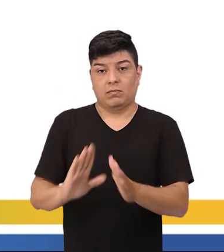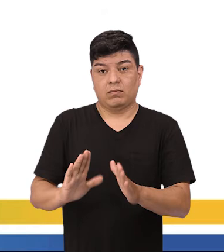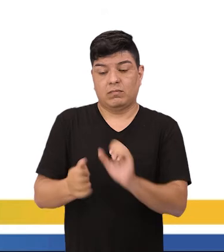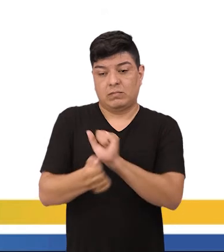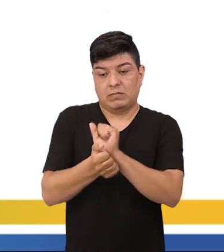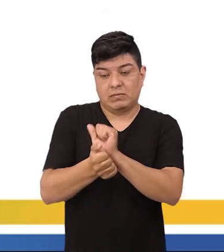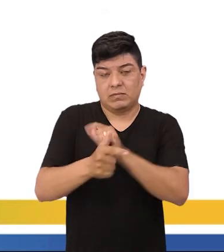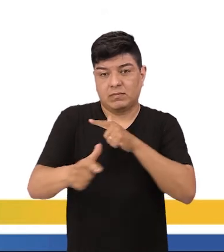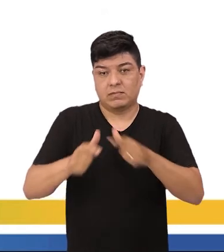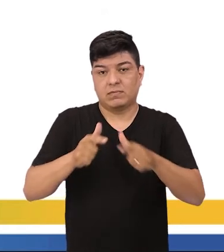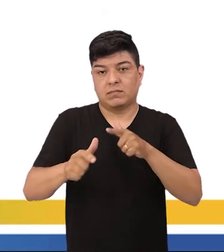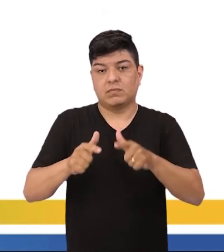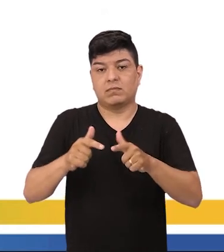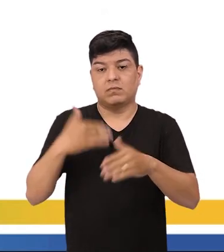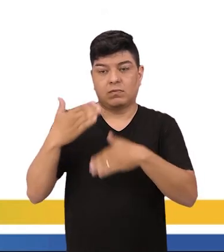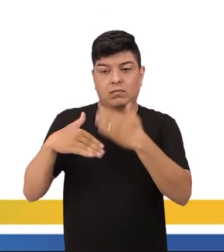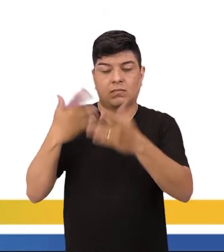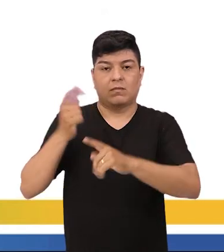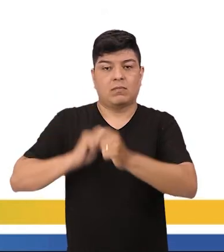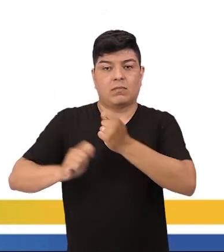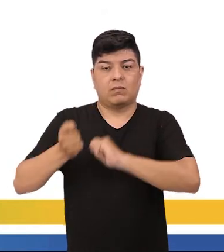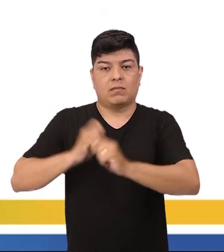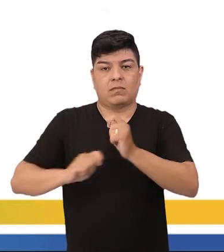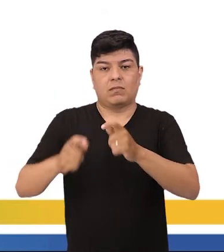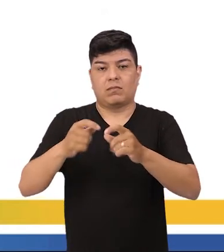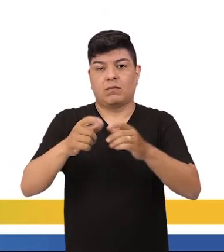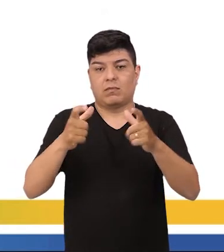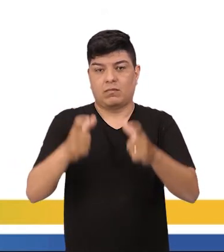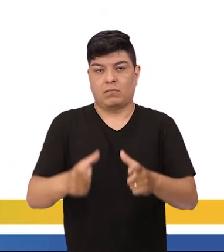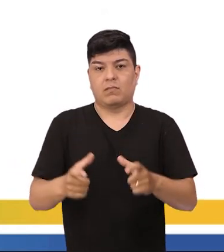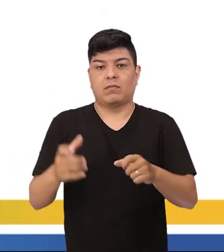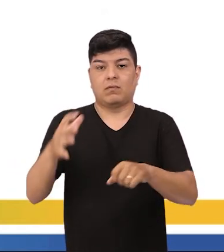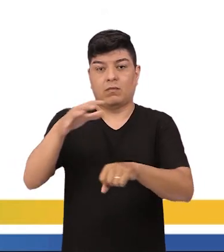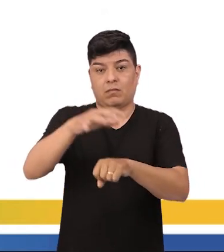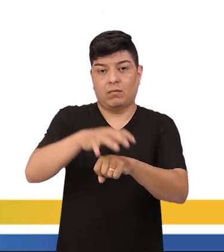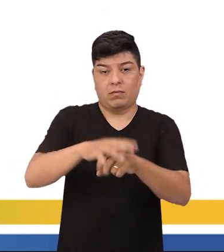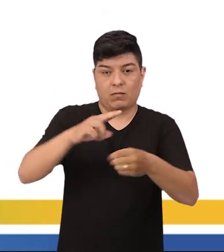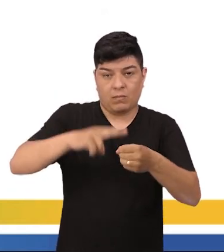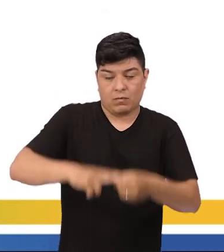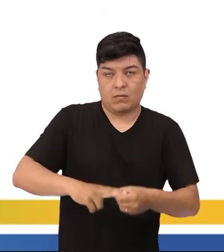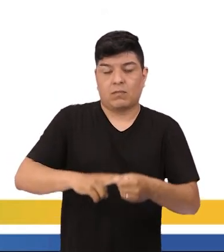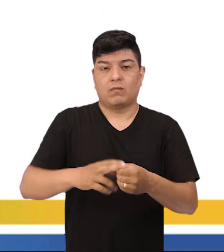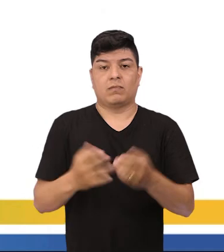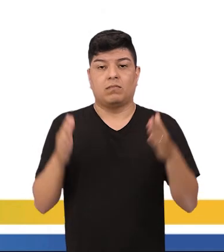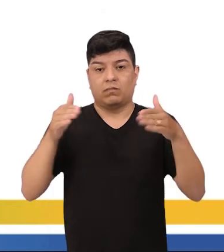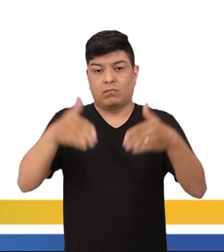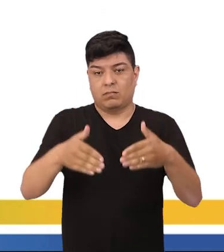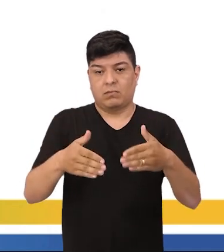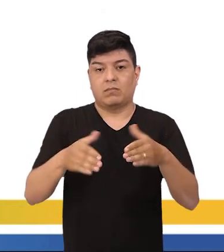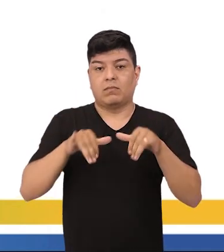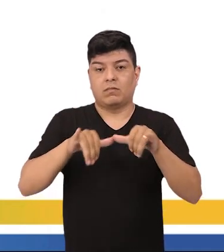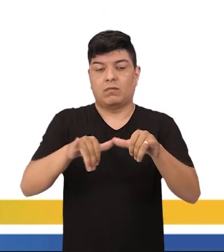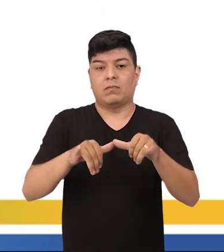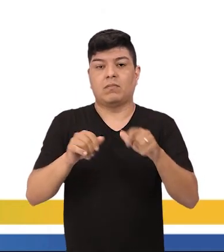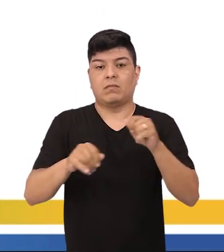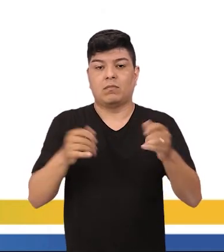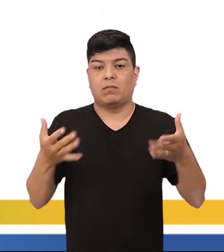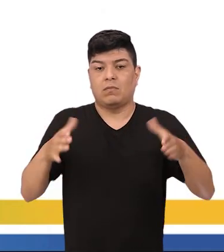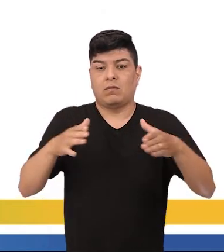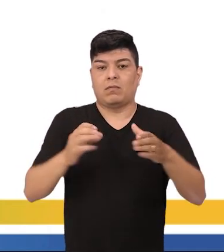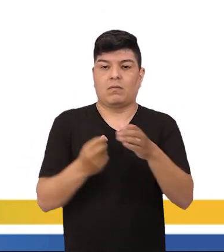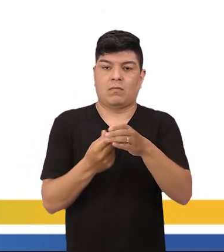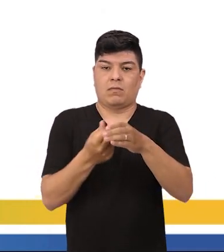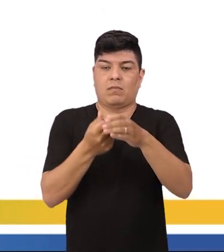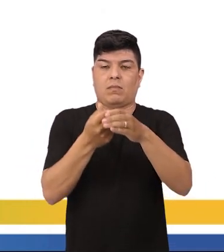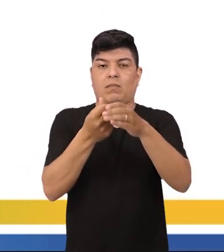e o desenvolvimento econômico das áreas coloniais. E E, a economia voltada para o mercado interno e para a acumulação